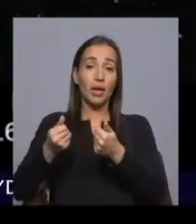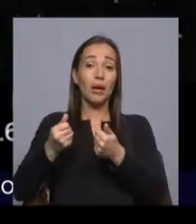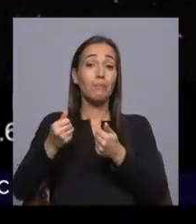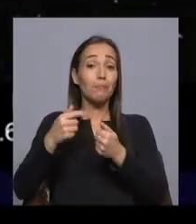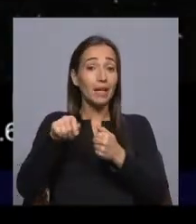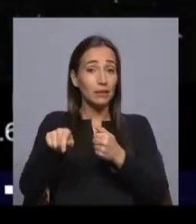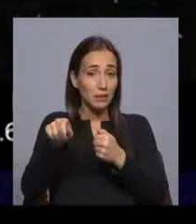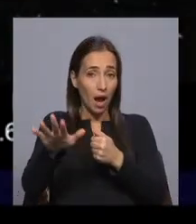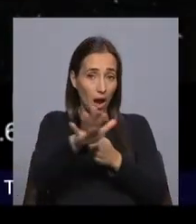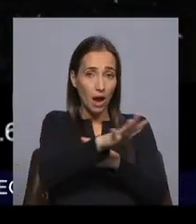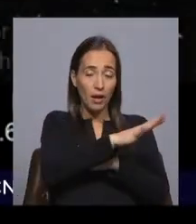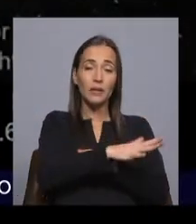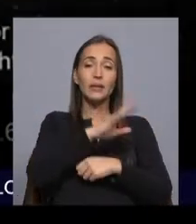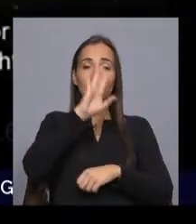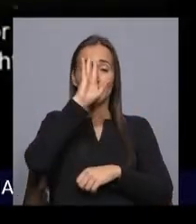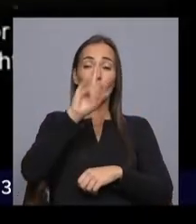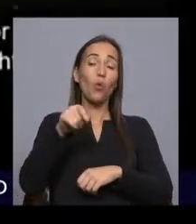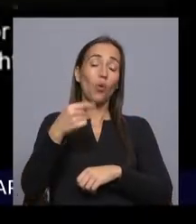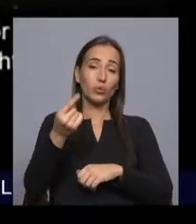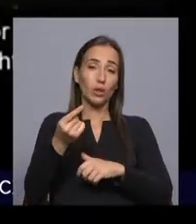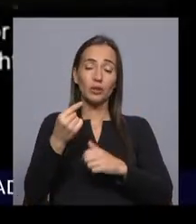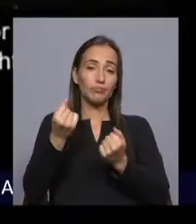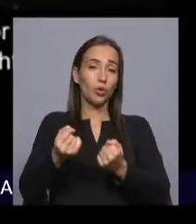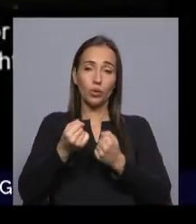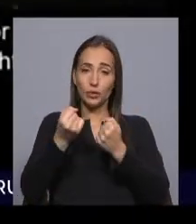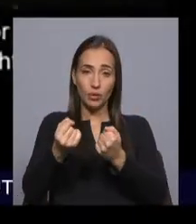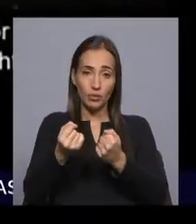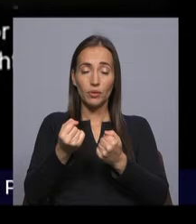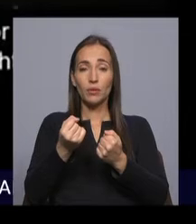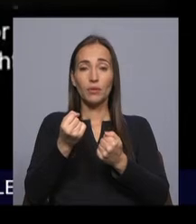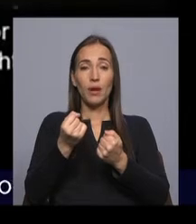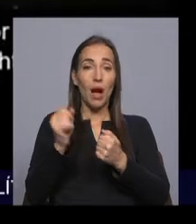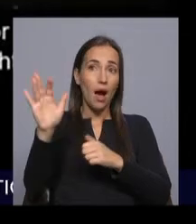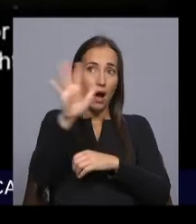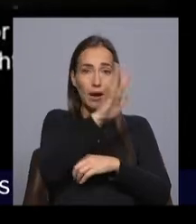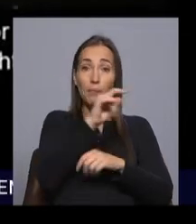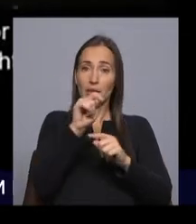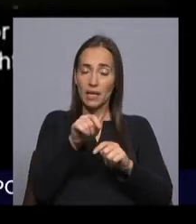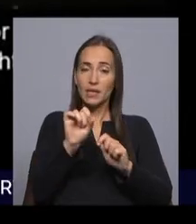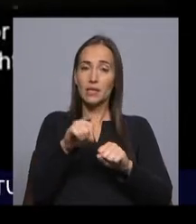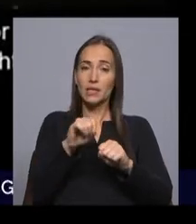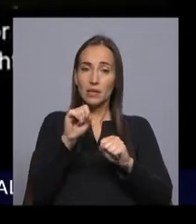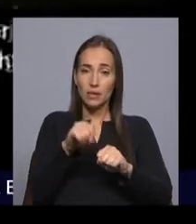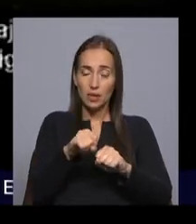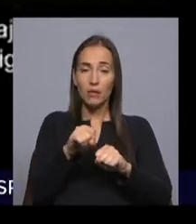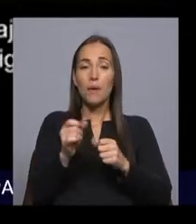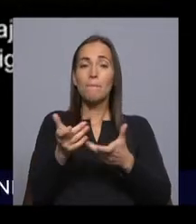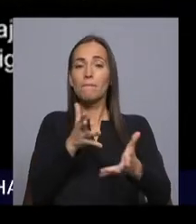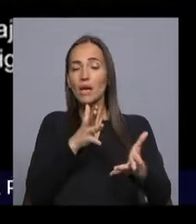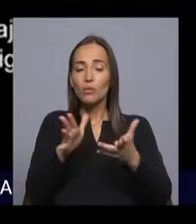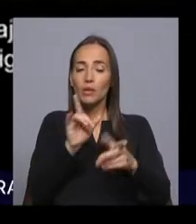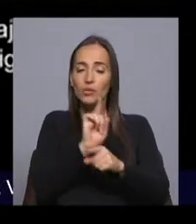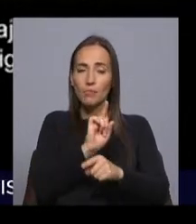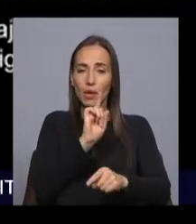presentes. Nós sabemos de outras que não tiveram essa sorte, digamos assim, que foram incorporadas na Via Láctea, mas estas estão, de uma maneira geral, mais ou menos intactas.